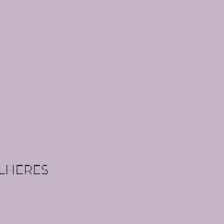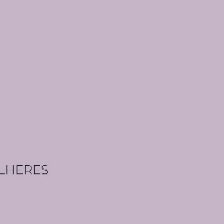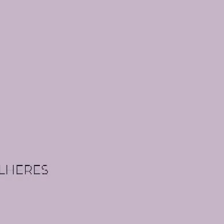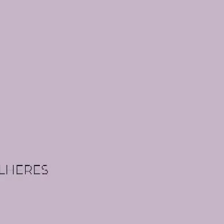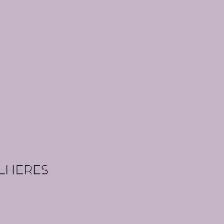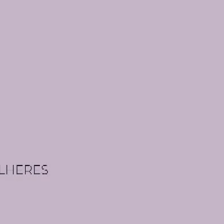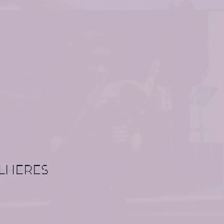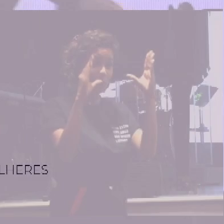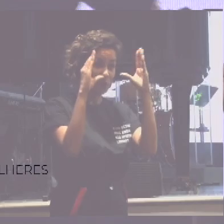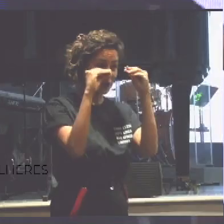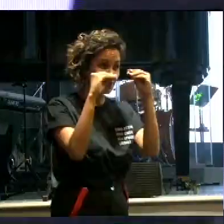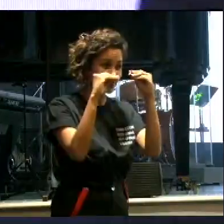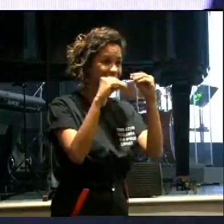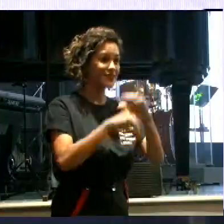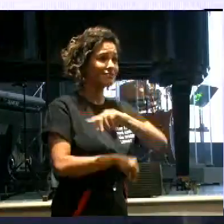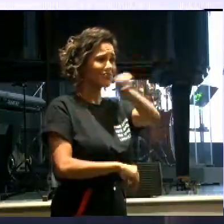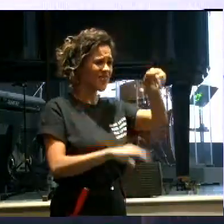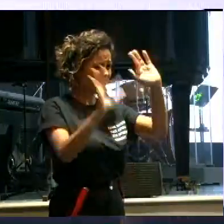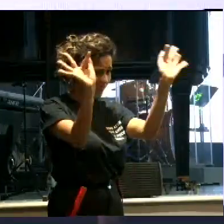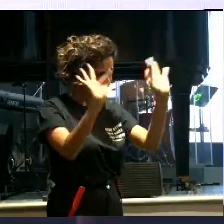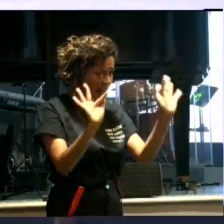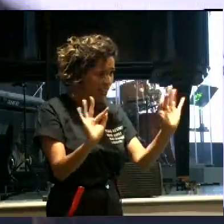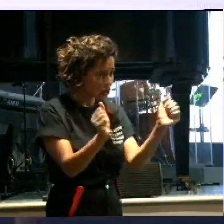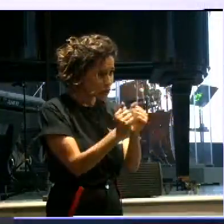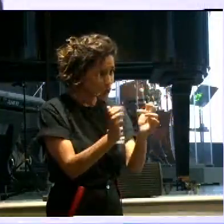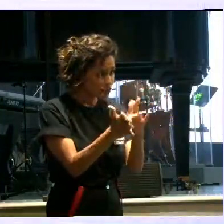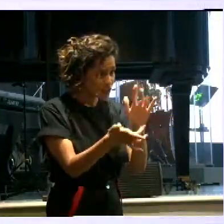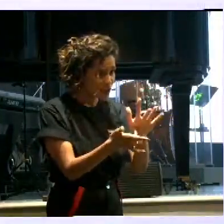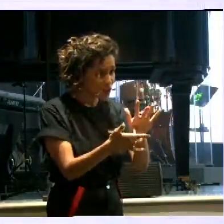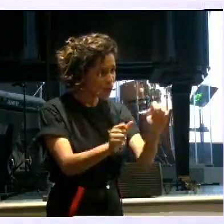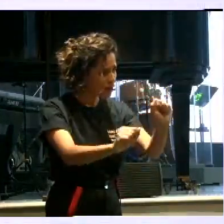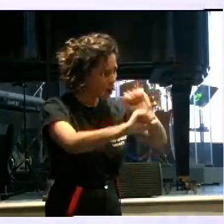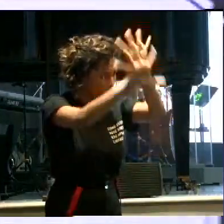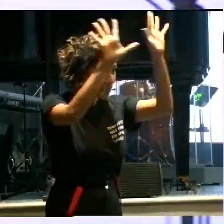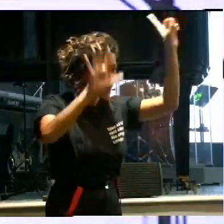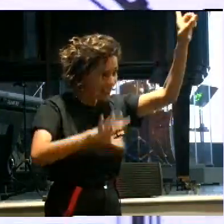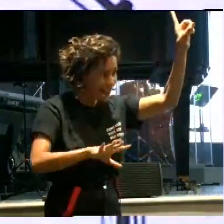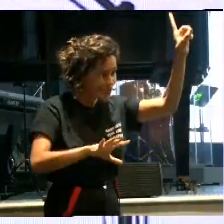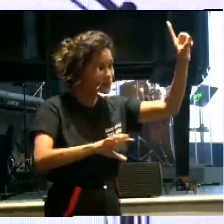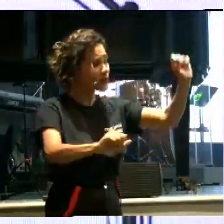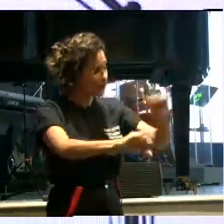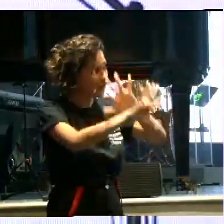Boa noite. Quem está feliz com Jesus aí, dá um glória a Deus.